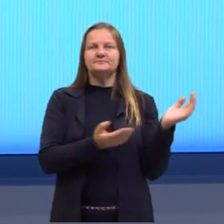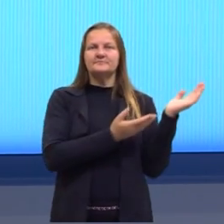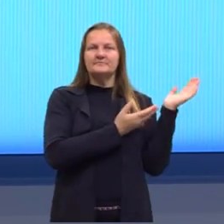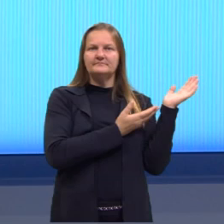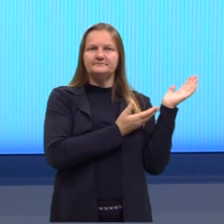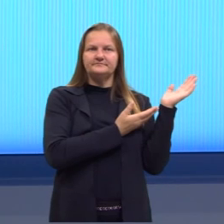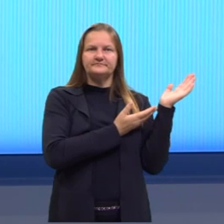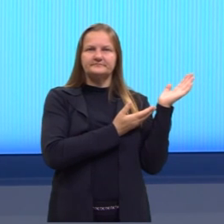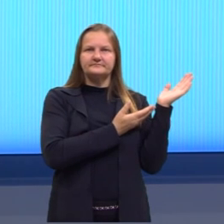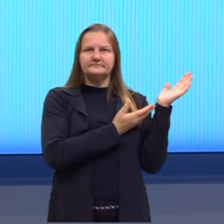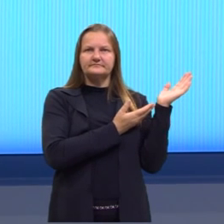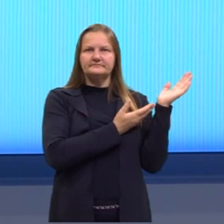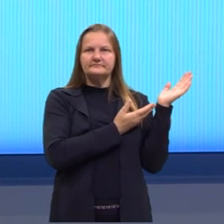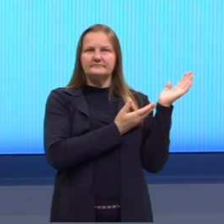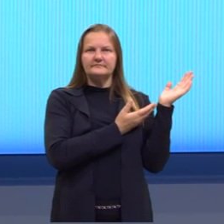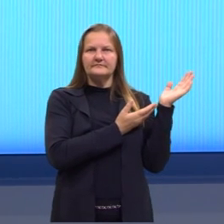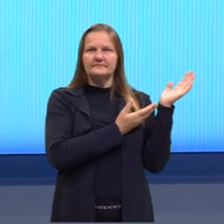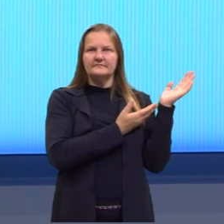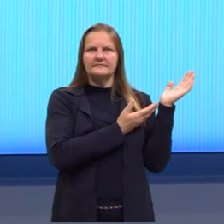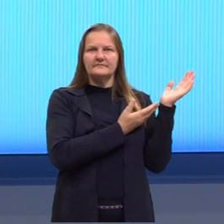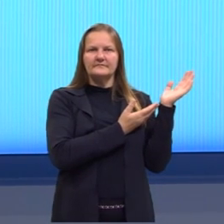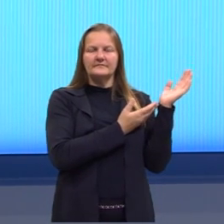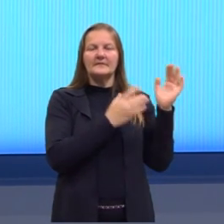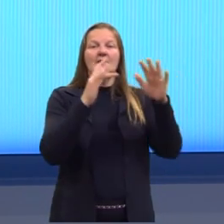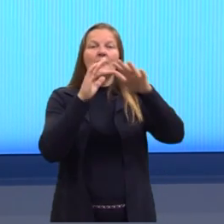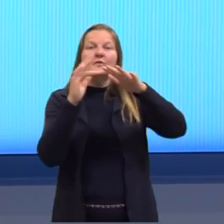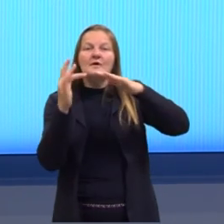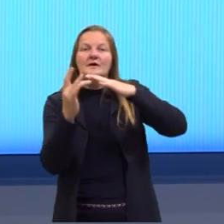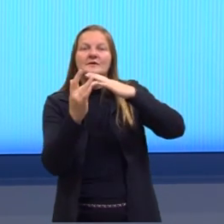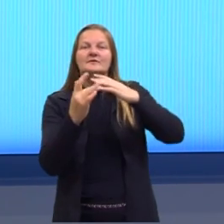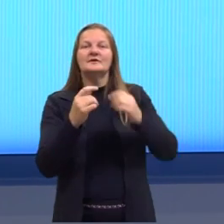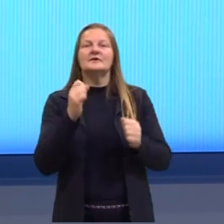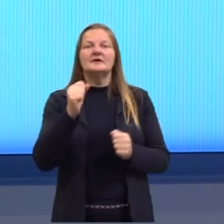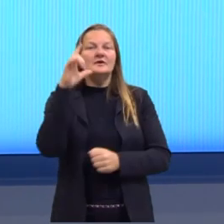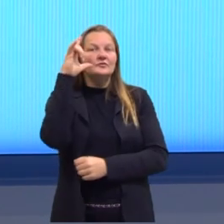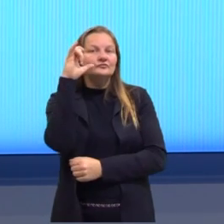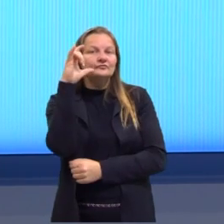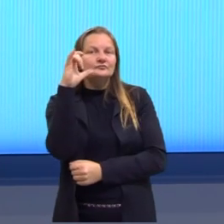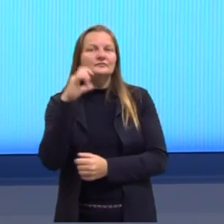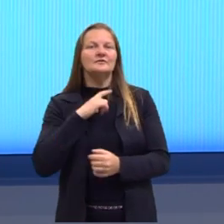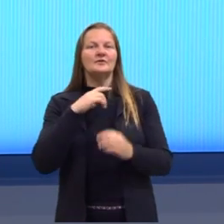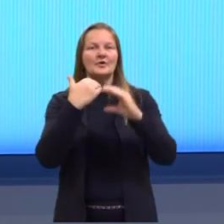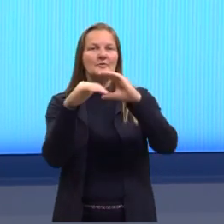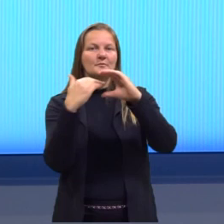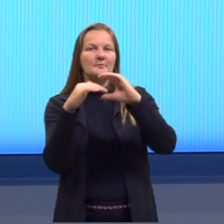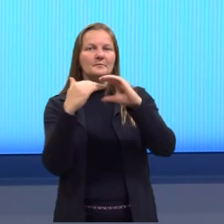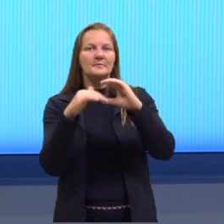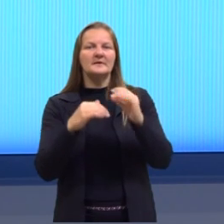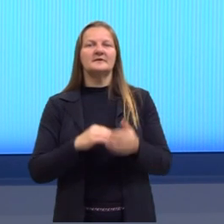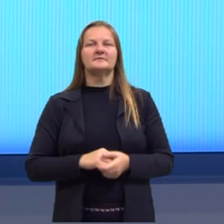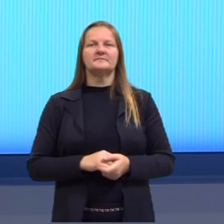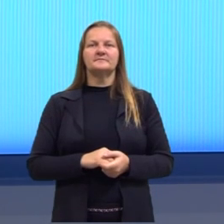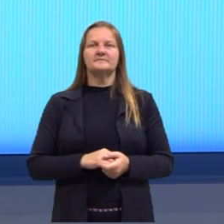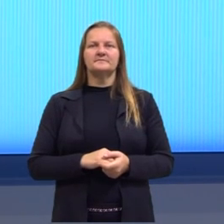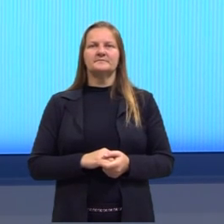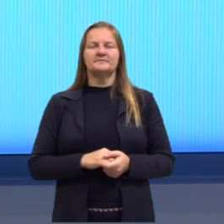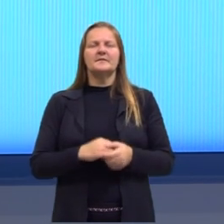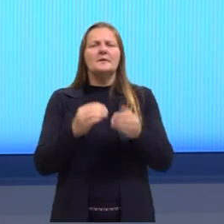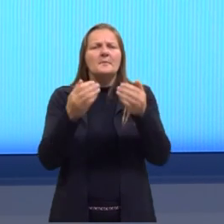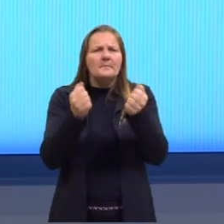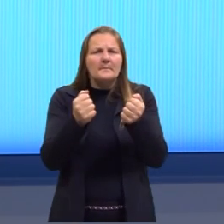vocês encontram as minhas redes sociais vocês têm aqui o meu Instagram tem o meu e-mail educar